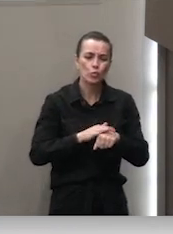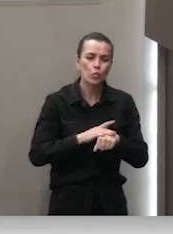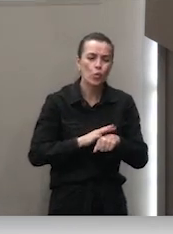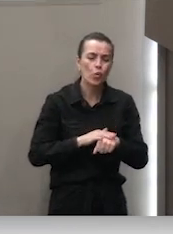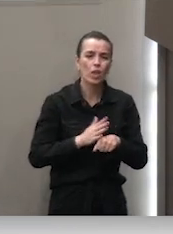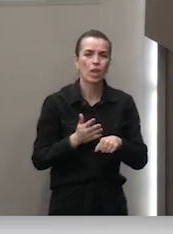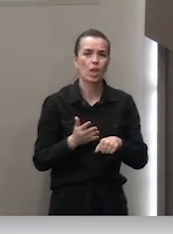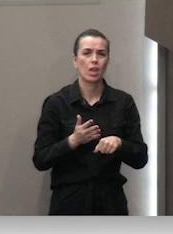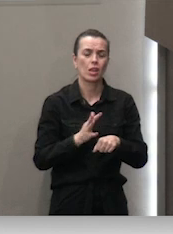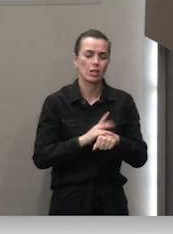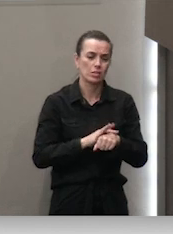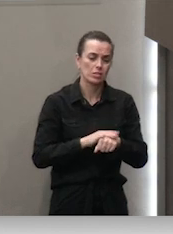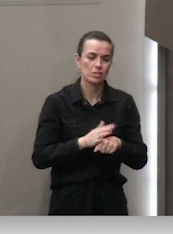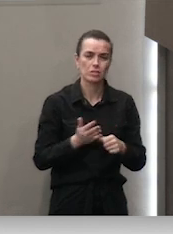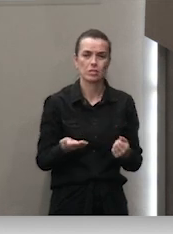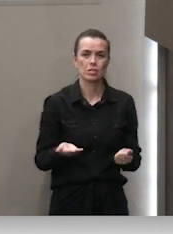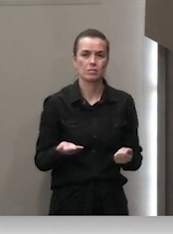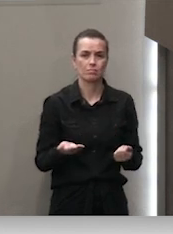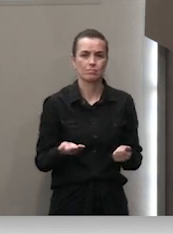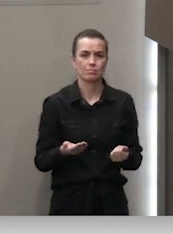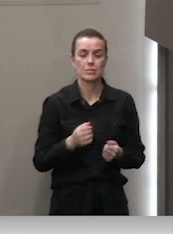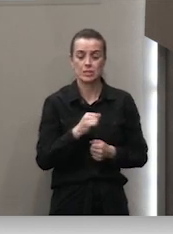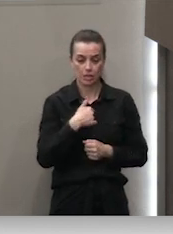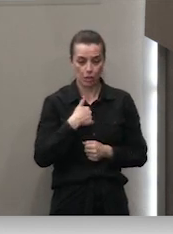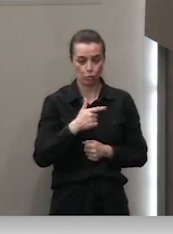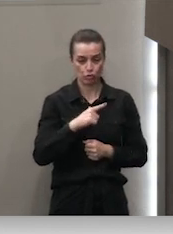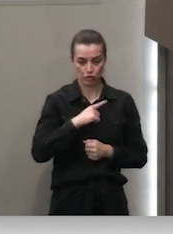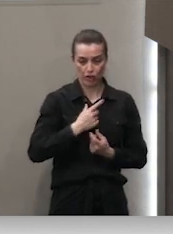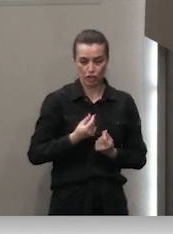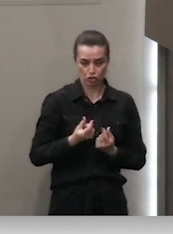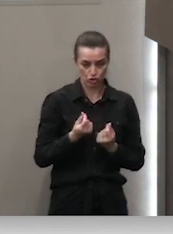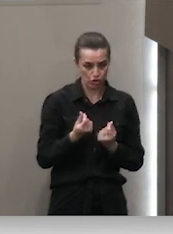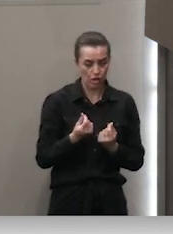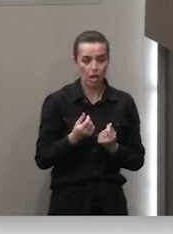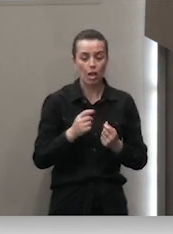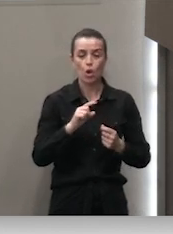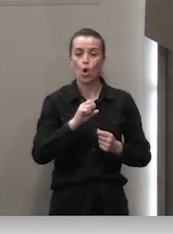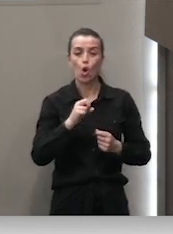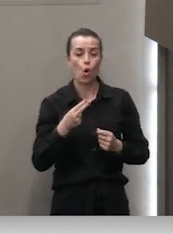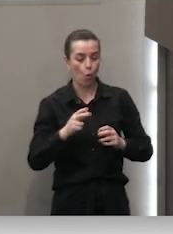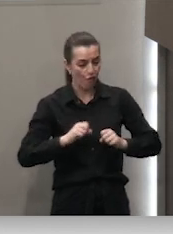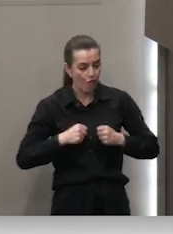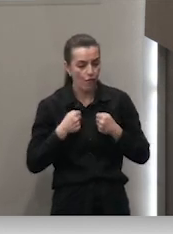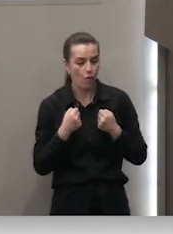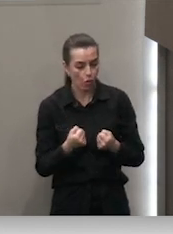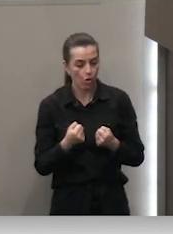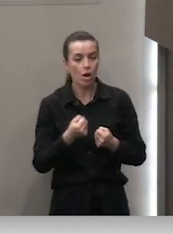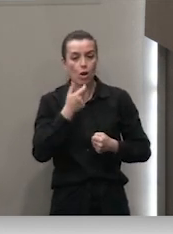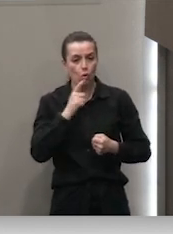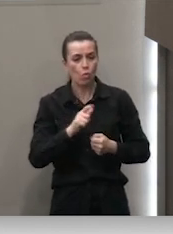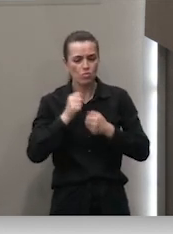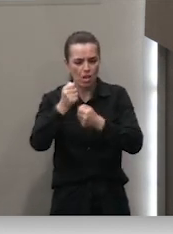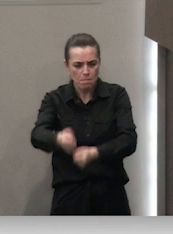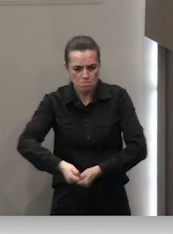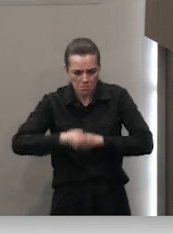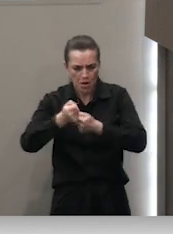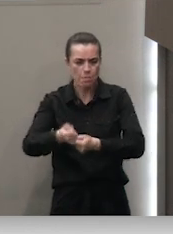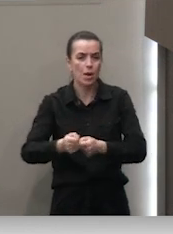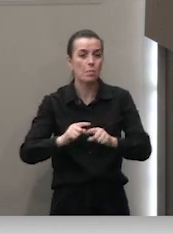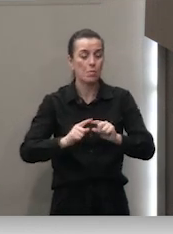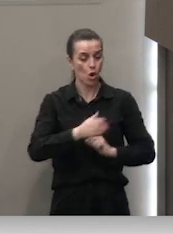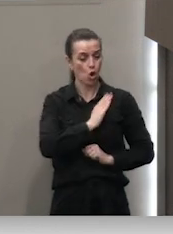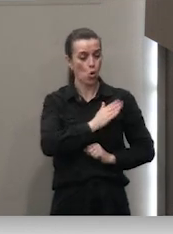ali pegar uma pá, uma enxada, mas como é que eu vou pegar? Eu tenho um problema sério do